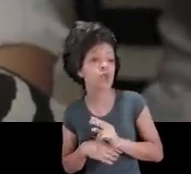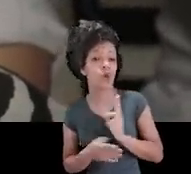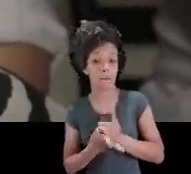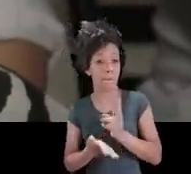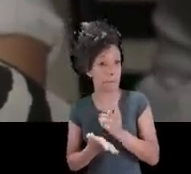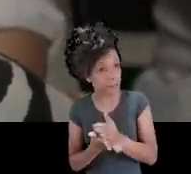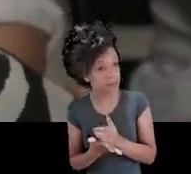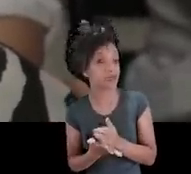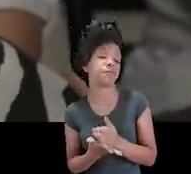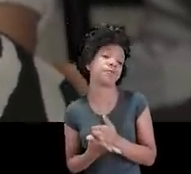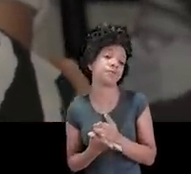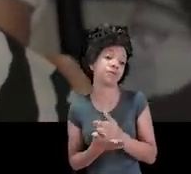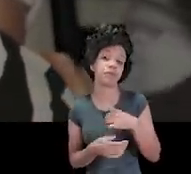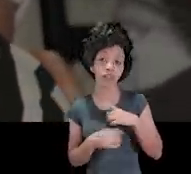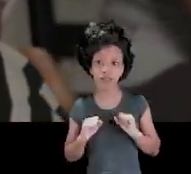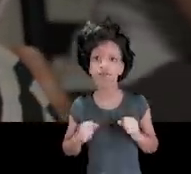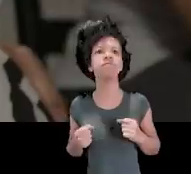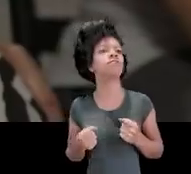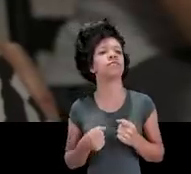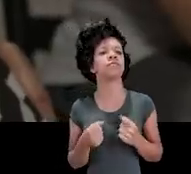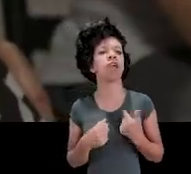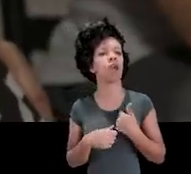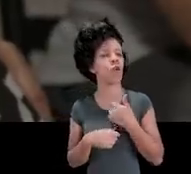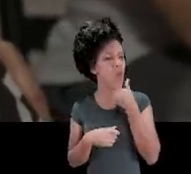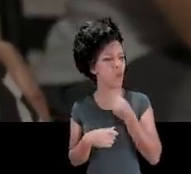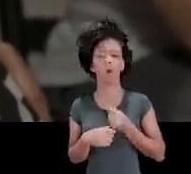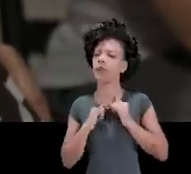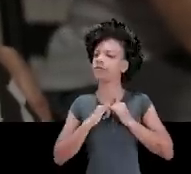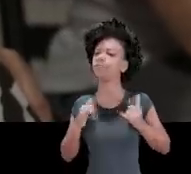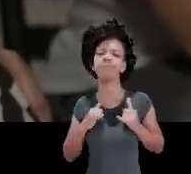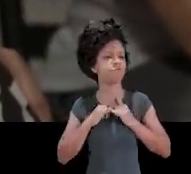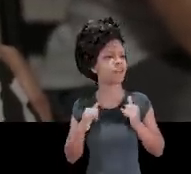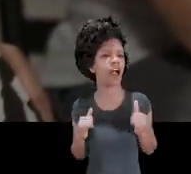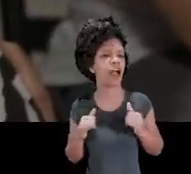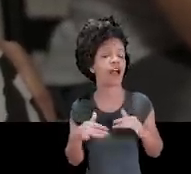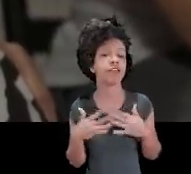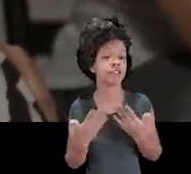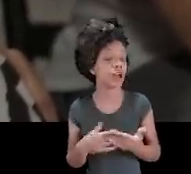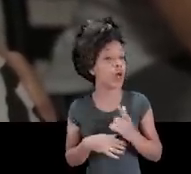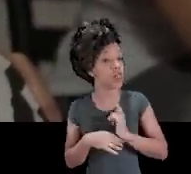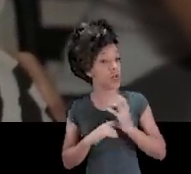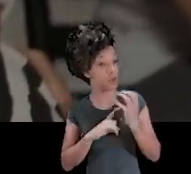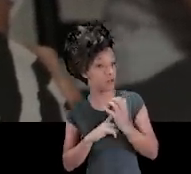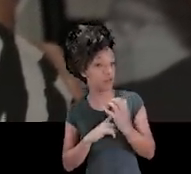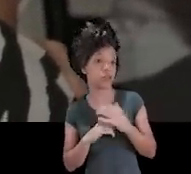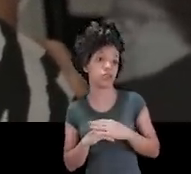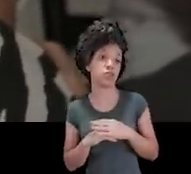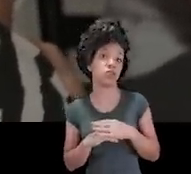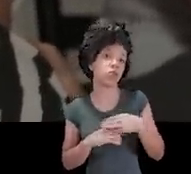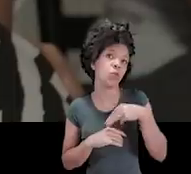minha energia para cima. Eu sou um homem energético. Sim. Né? E, então, assim, eu tenho uma influência dos